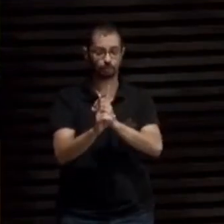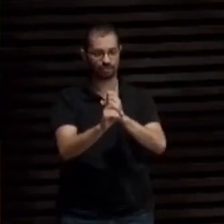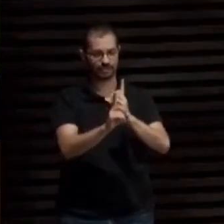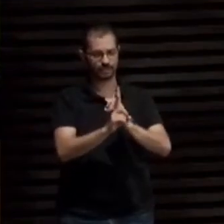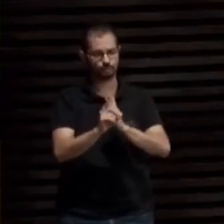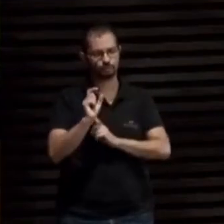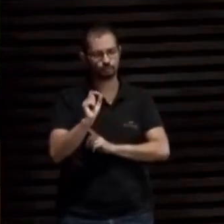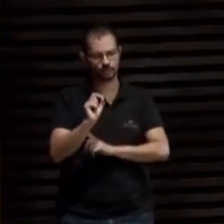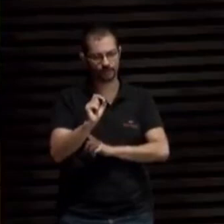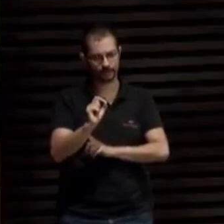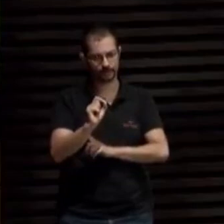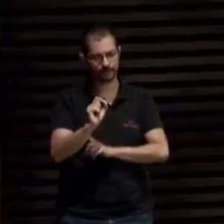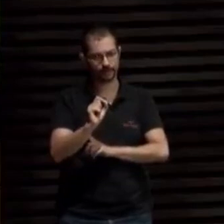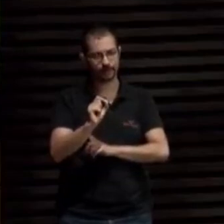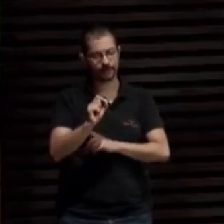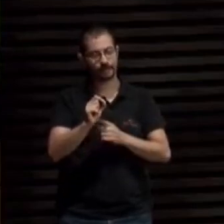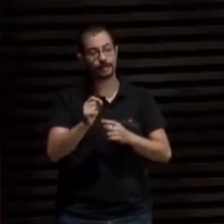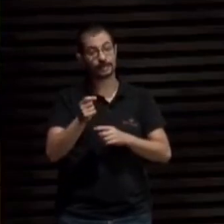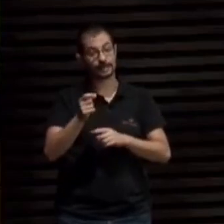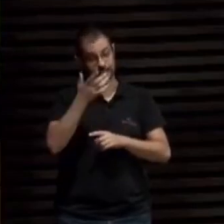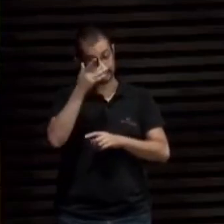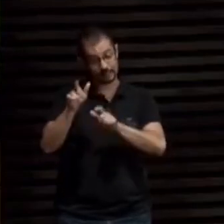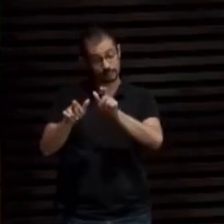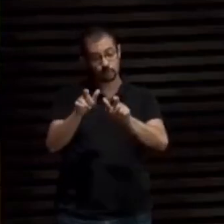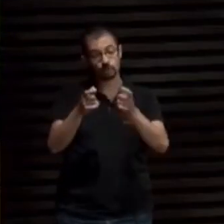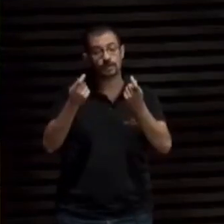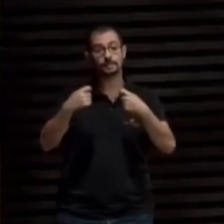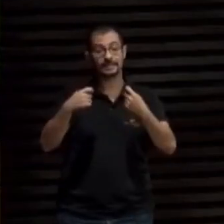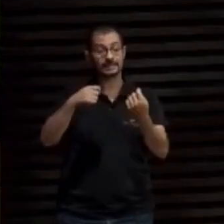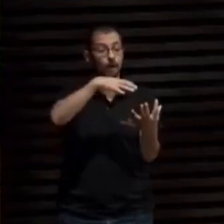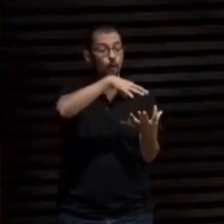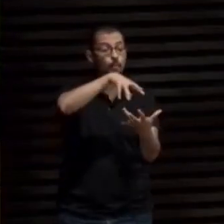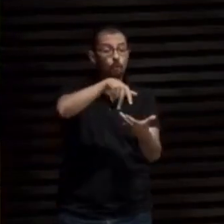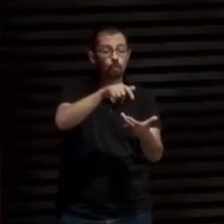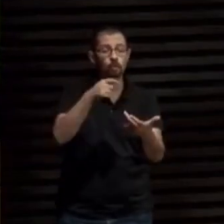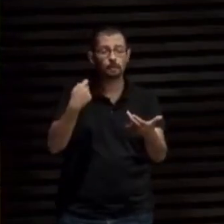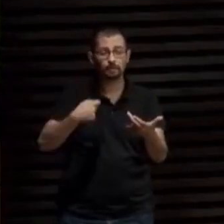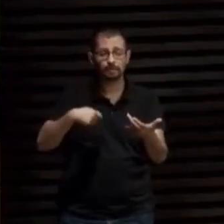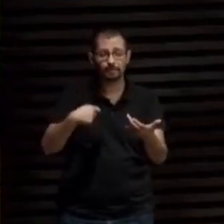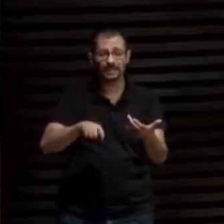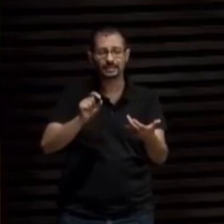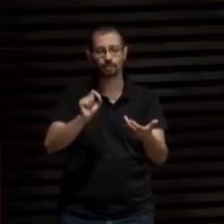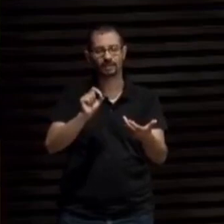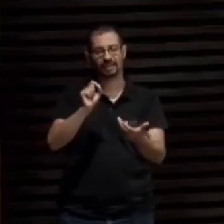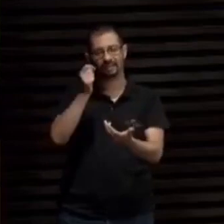busca desta unidade para que o mundo venha crer no